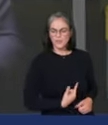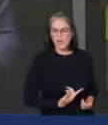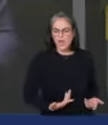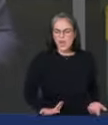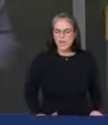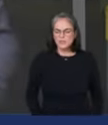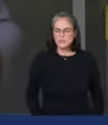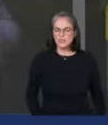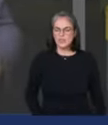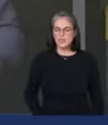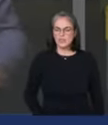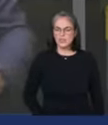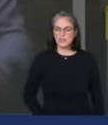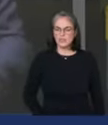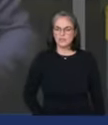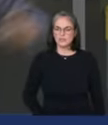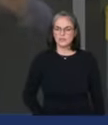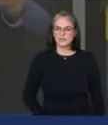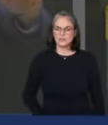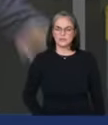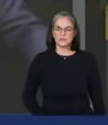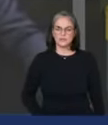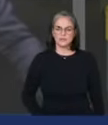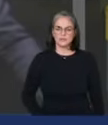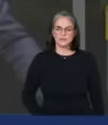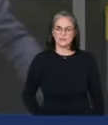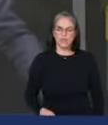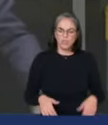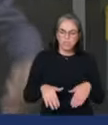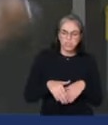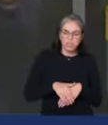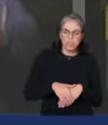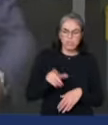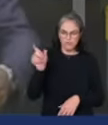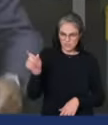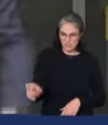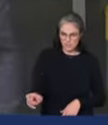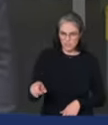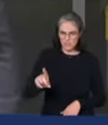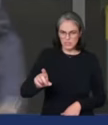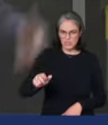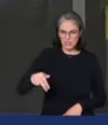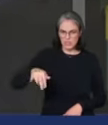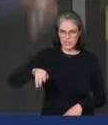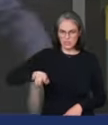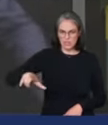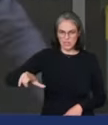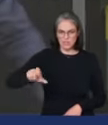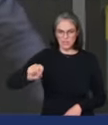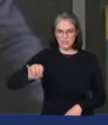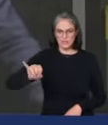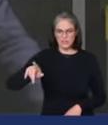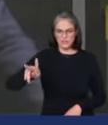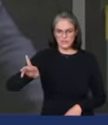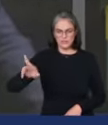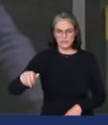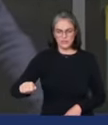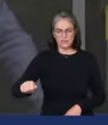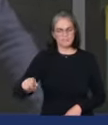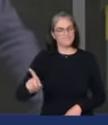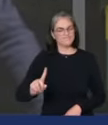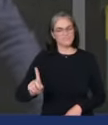vocês, quem se apequena com isso não é Daniel Silveira, quem se apequena com isso é o ministro Alexandre de